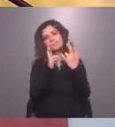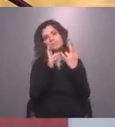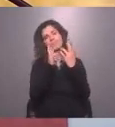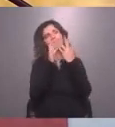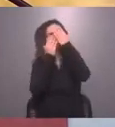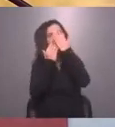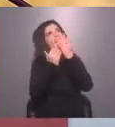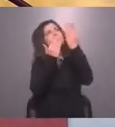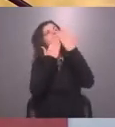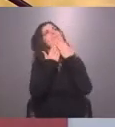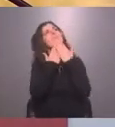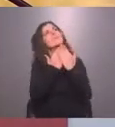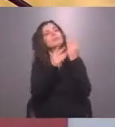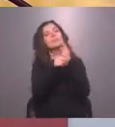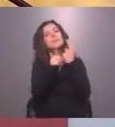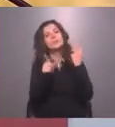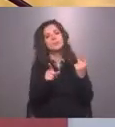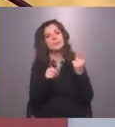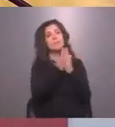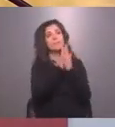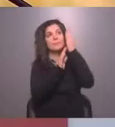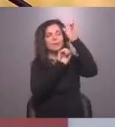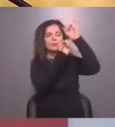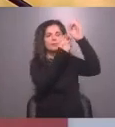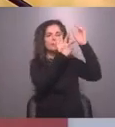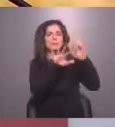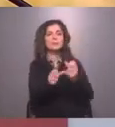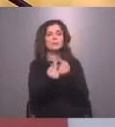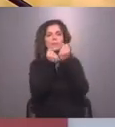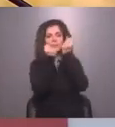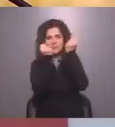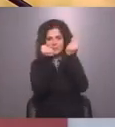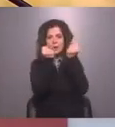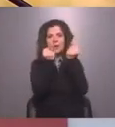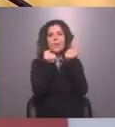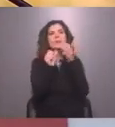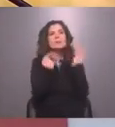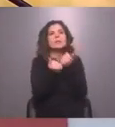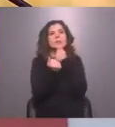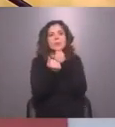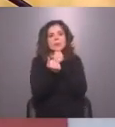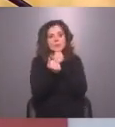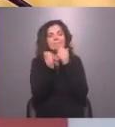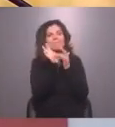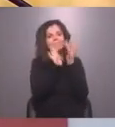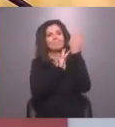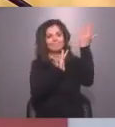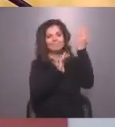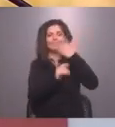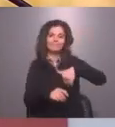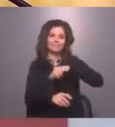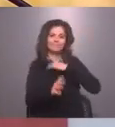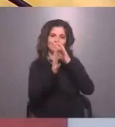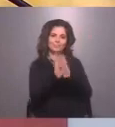salvação que Deus nos oferece em Jesus Cristo,